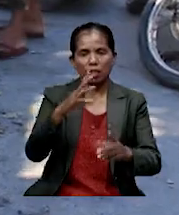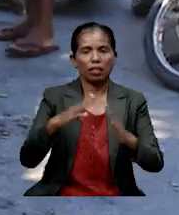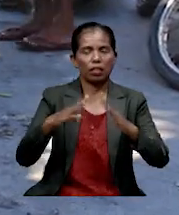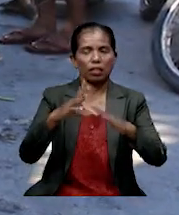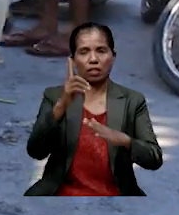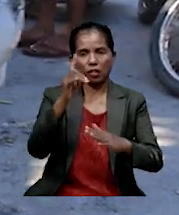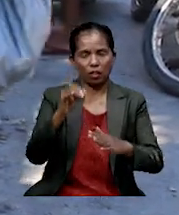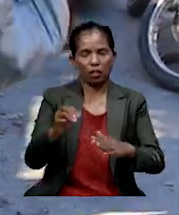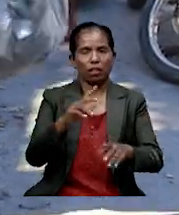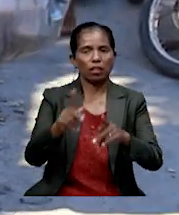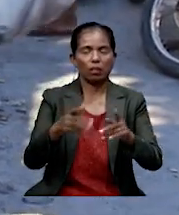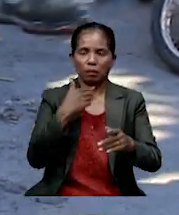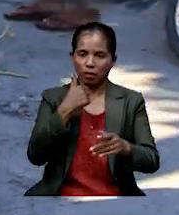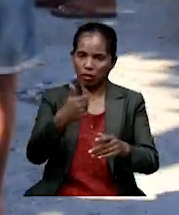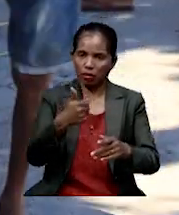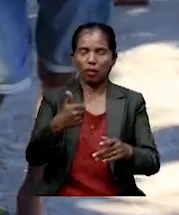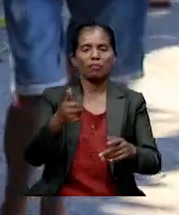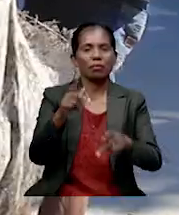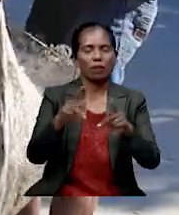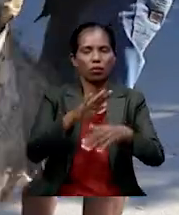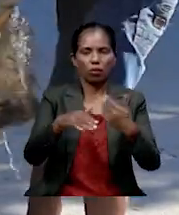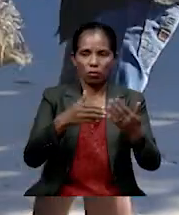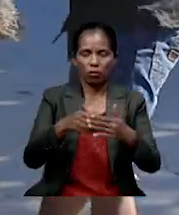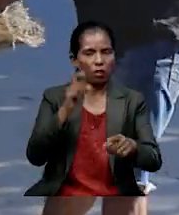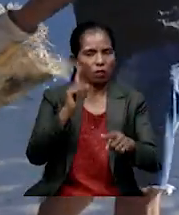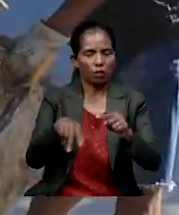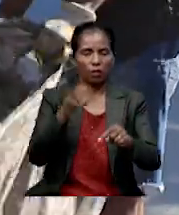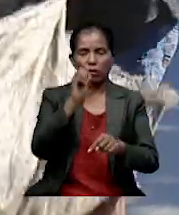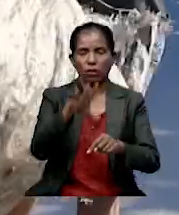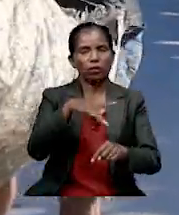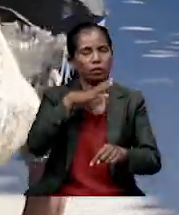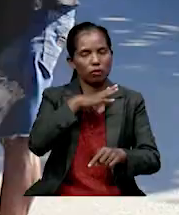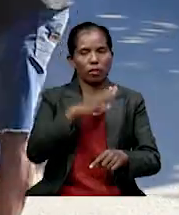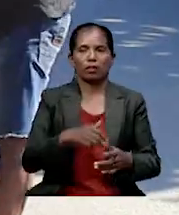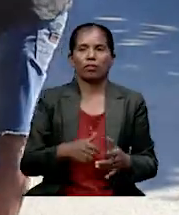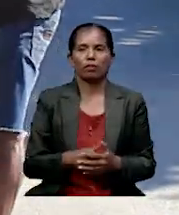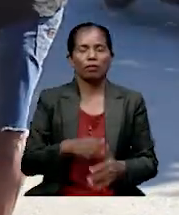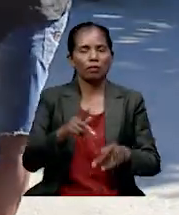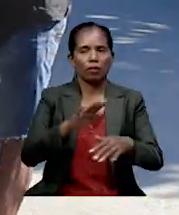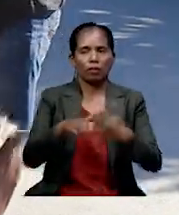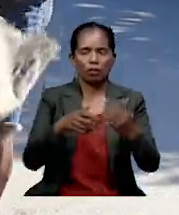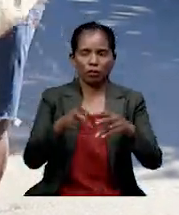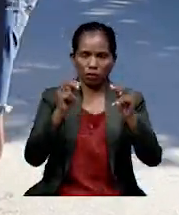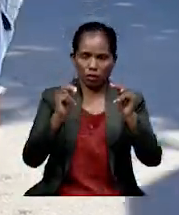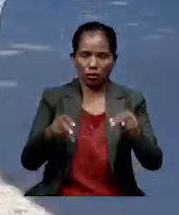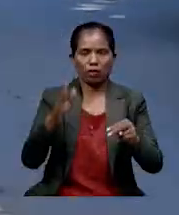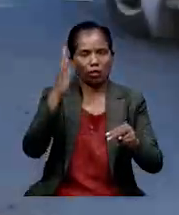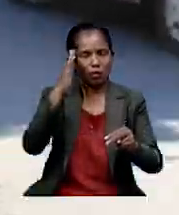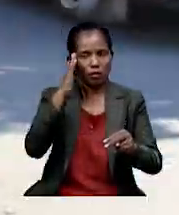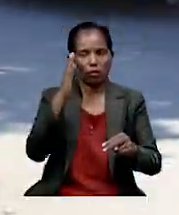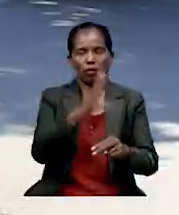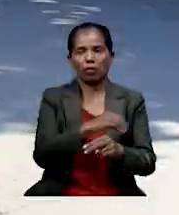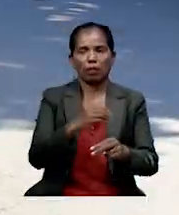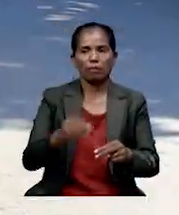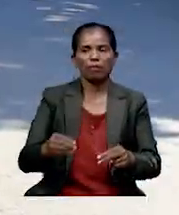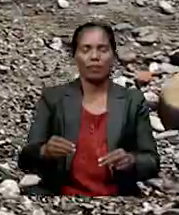hotu precisi he consciência ho de cuidado no so lisu i hene fatin é uma rota precisa e sentido de pretensa da